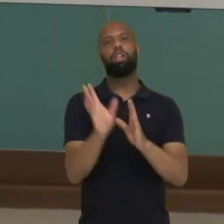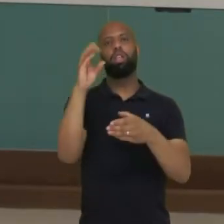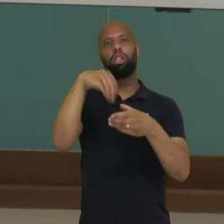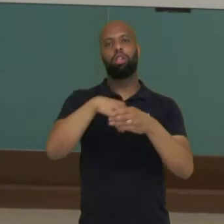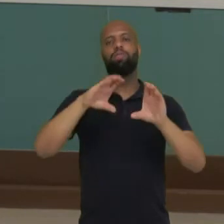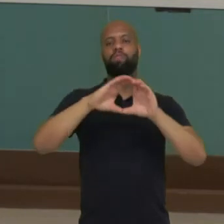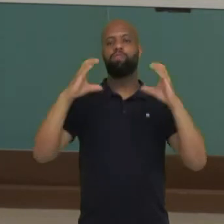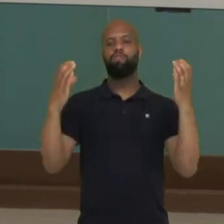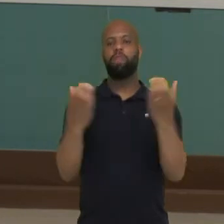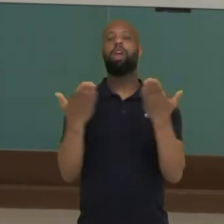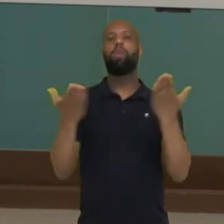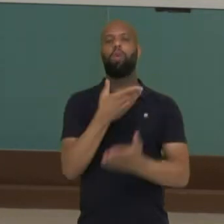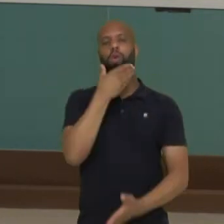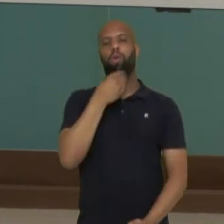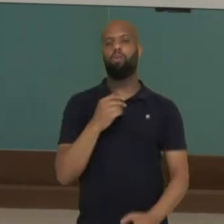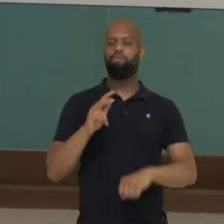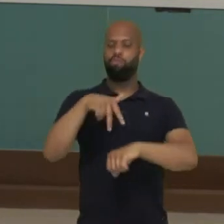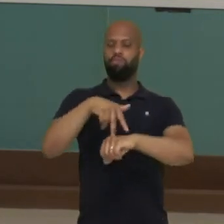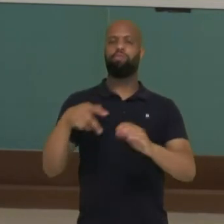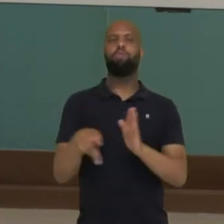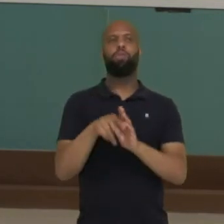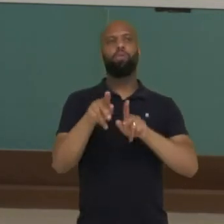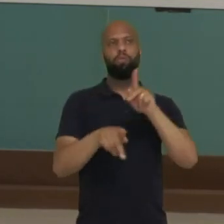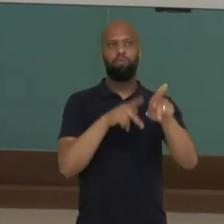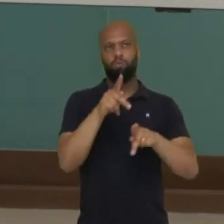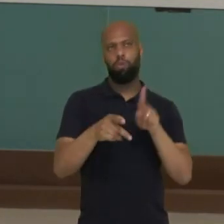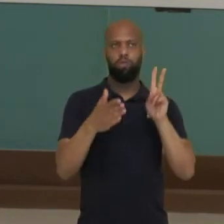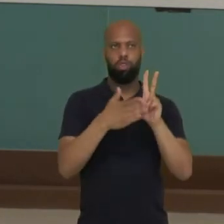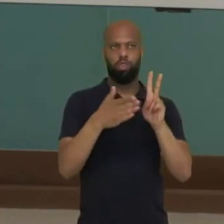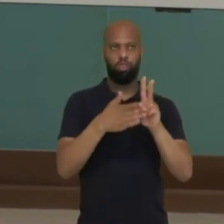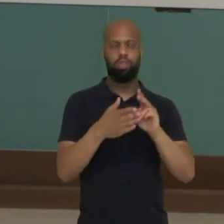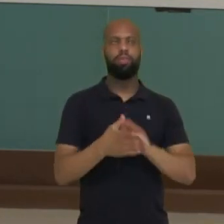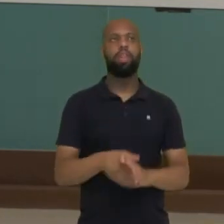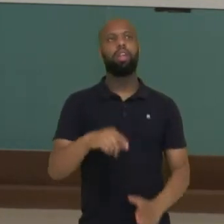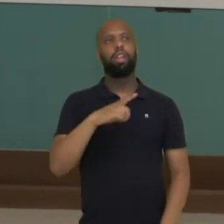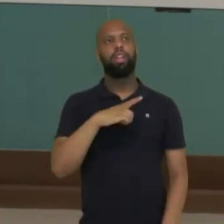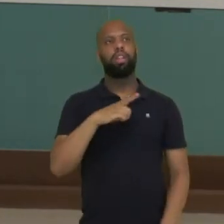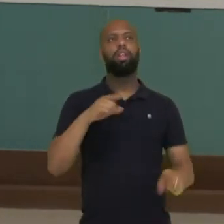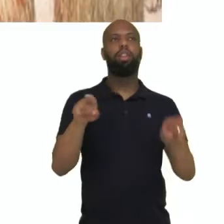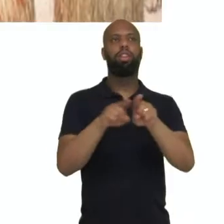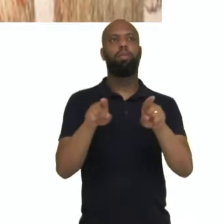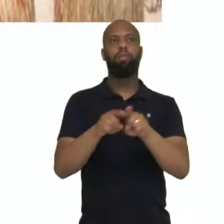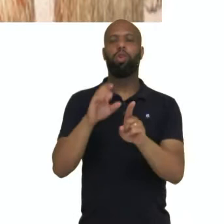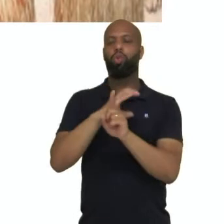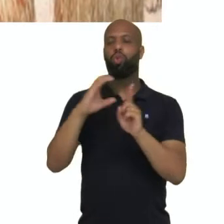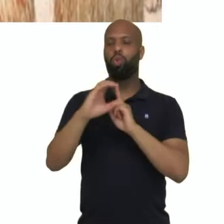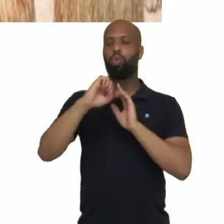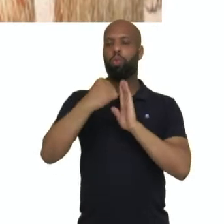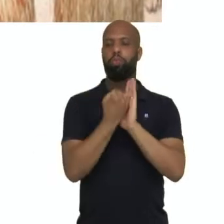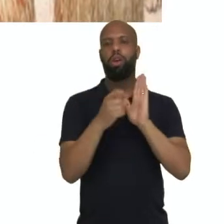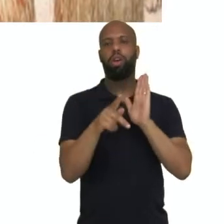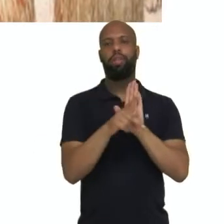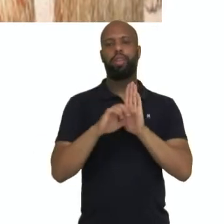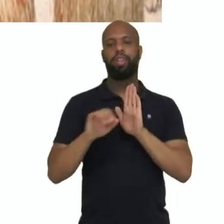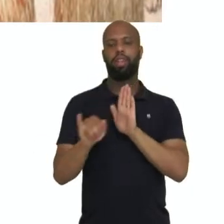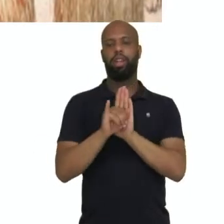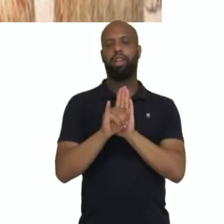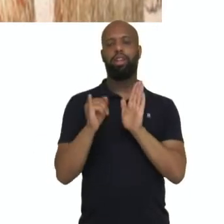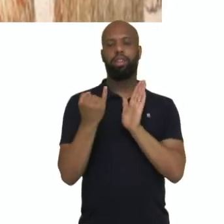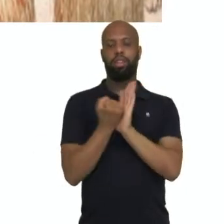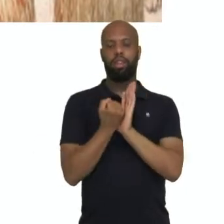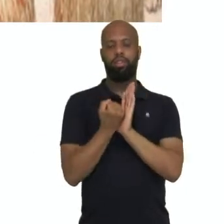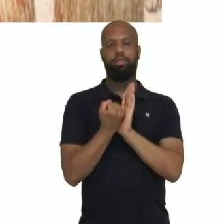um homem desse povo indígena. Um dos rituais que mais marcam a identidade dos povos indígenas